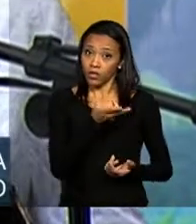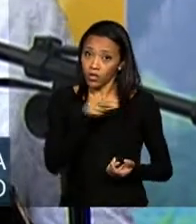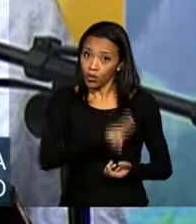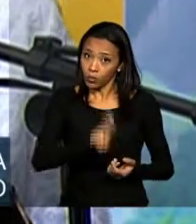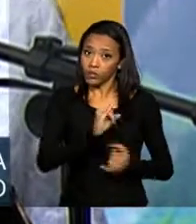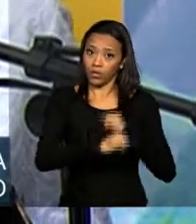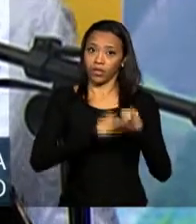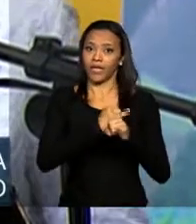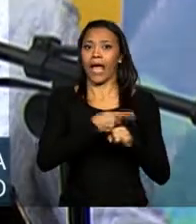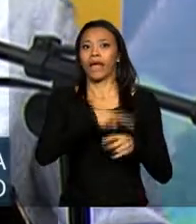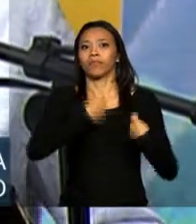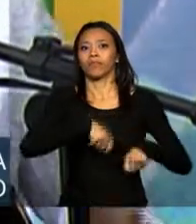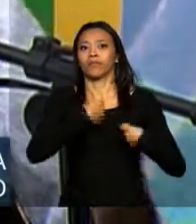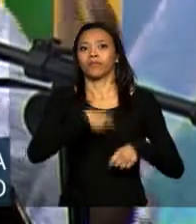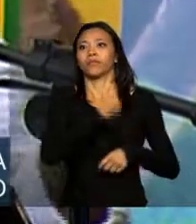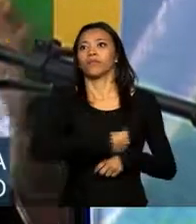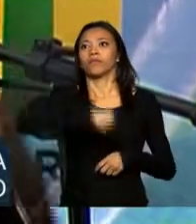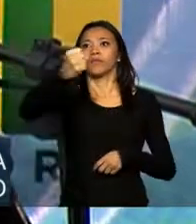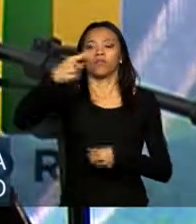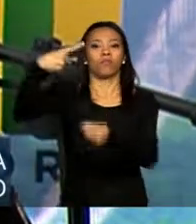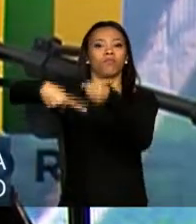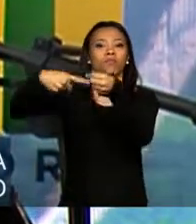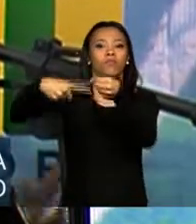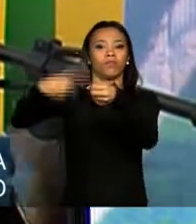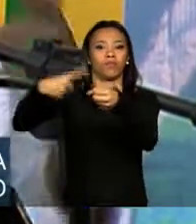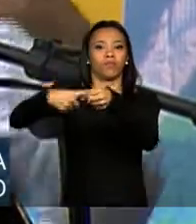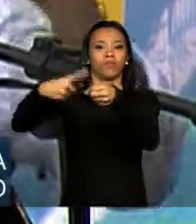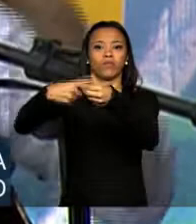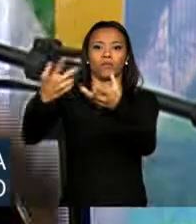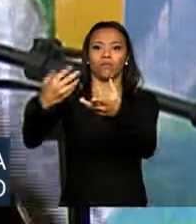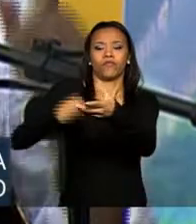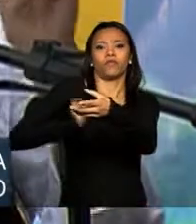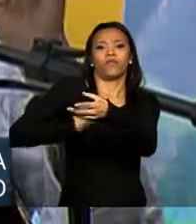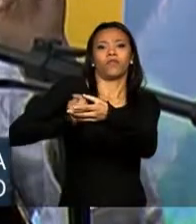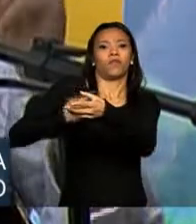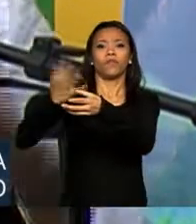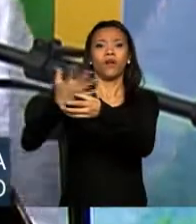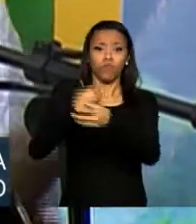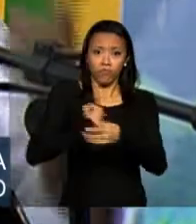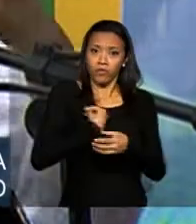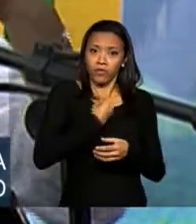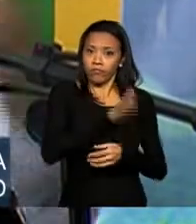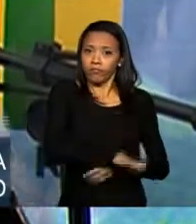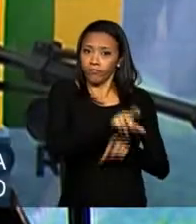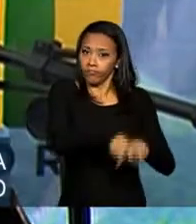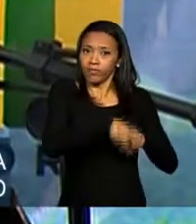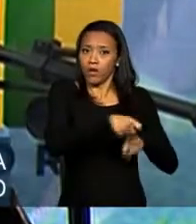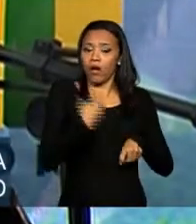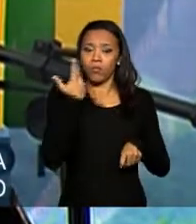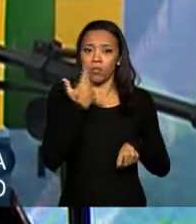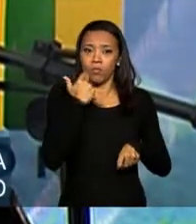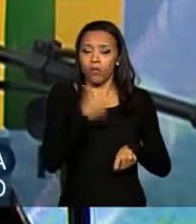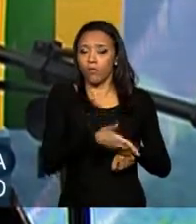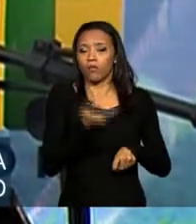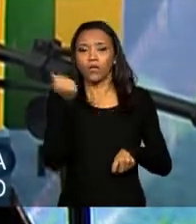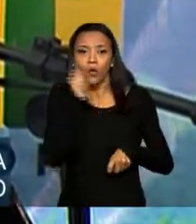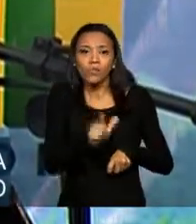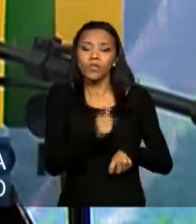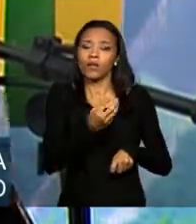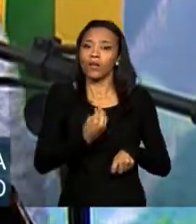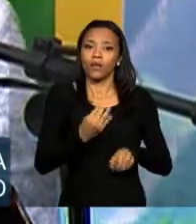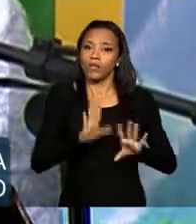de ir para Cidade significa que você traz os serviços melhores e as melhores características